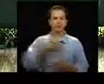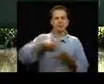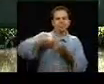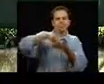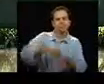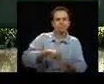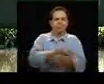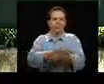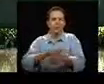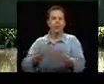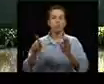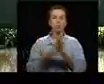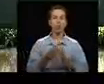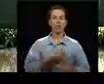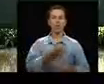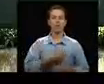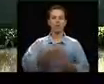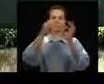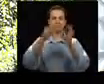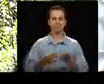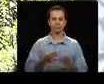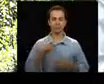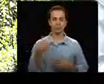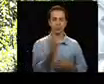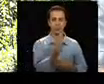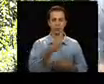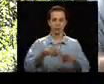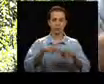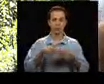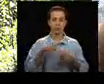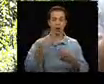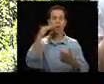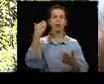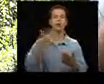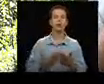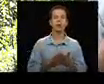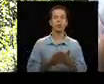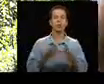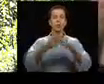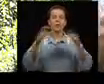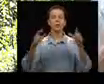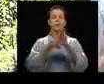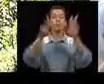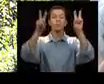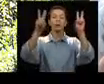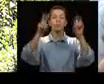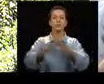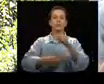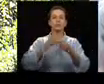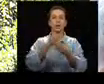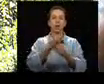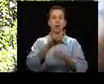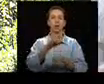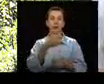forma sustentável, a terem um estilo de vida sustentável. Então, eu creio que esse vai ser o grande tema do século